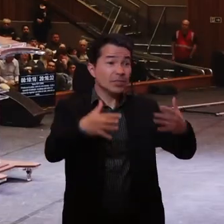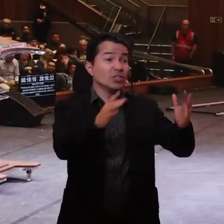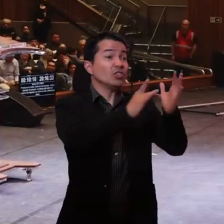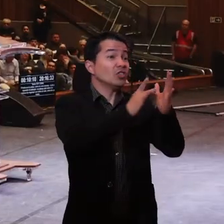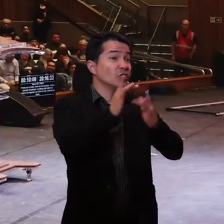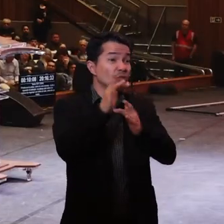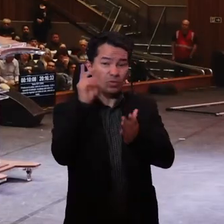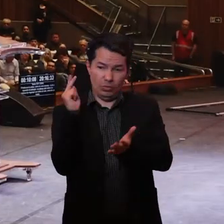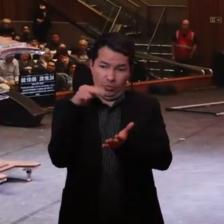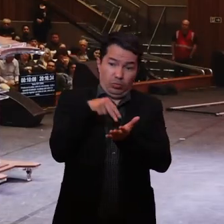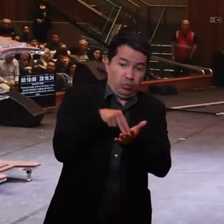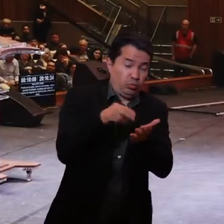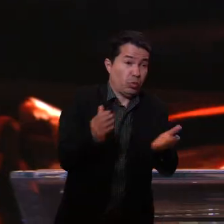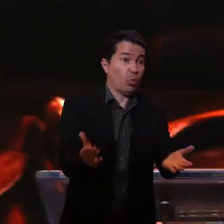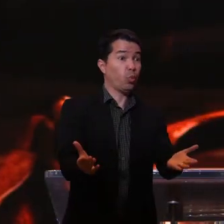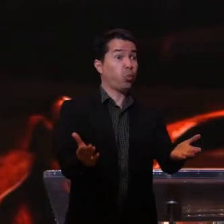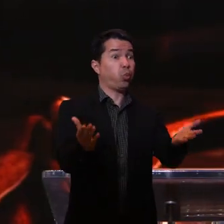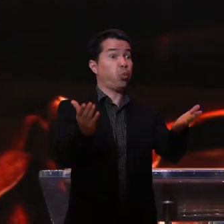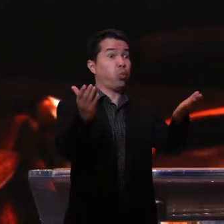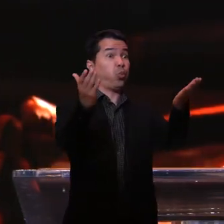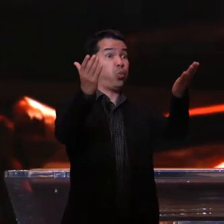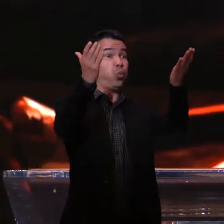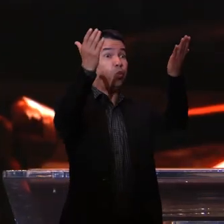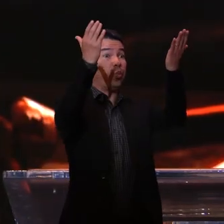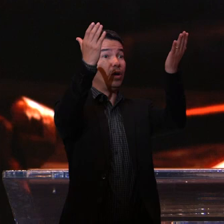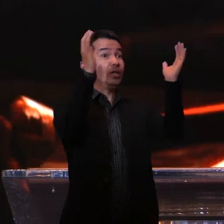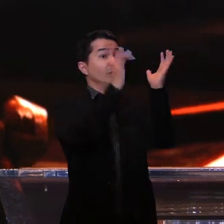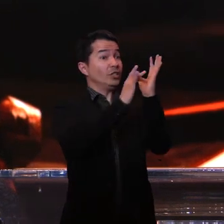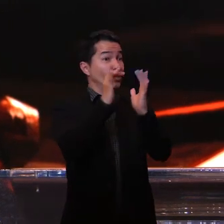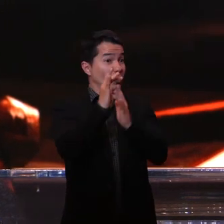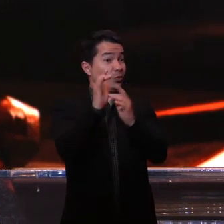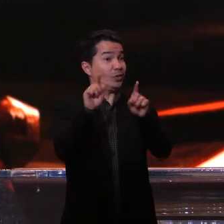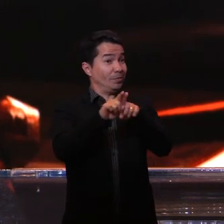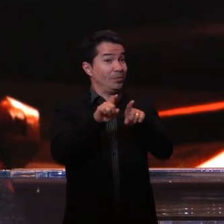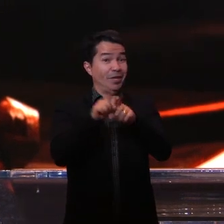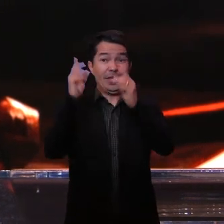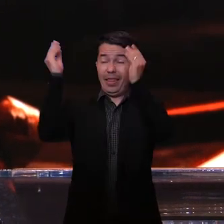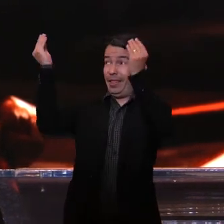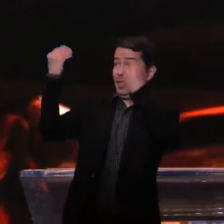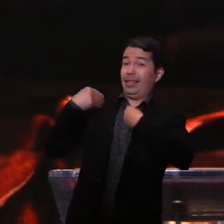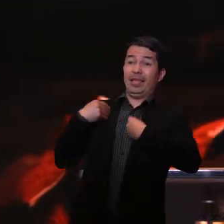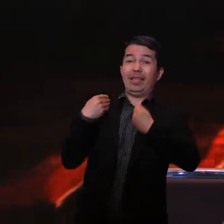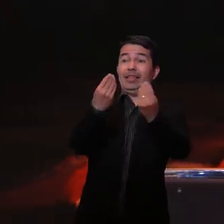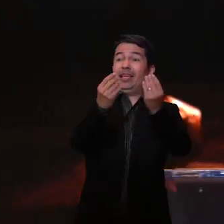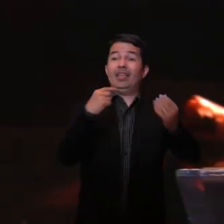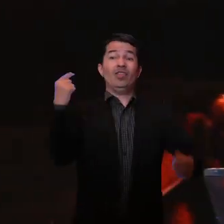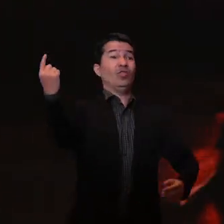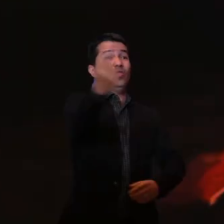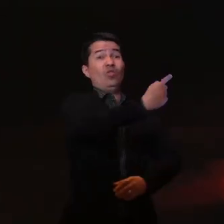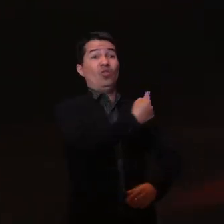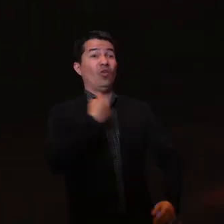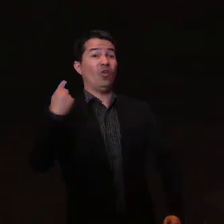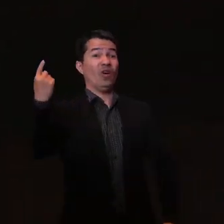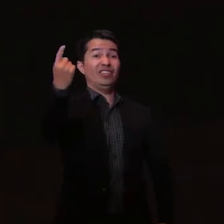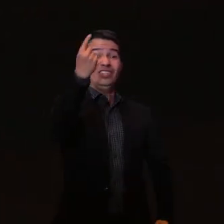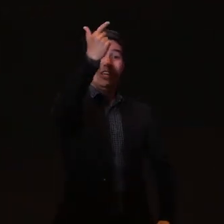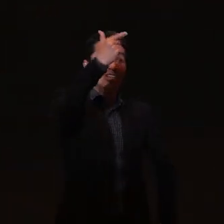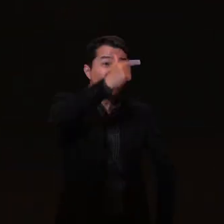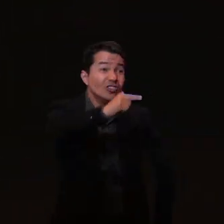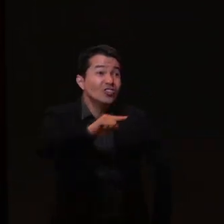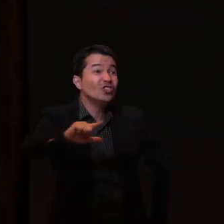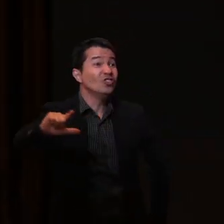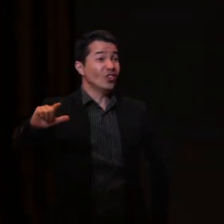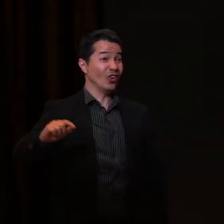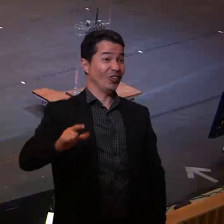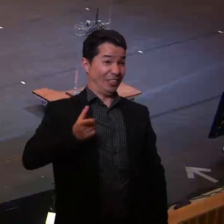mortos, ele nos vivifica. O que é isso? O nosso espírito,